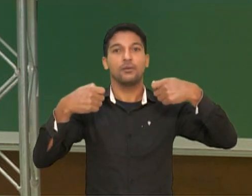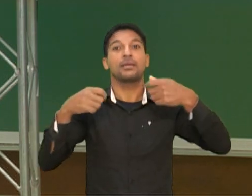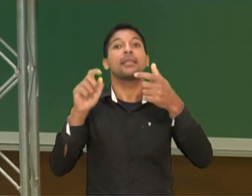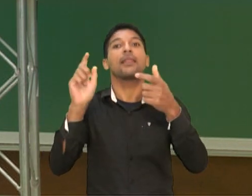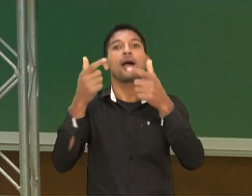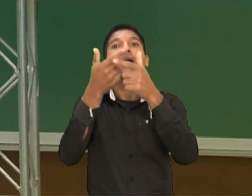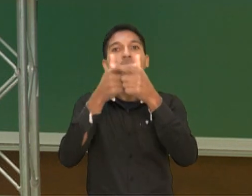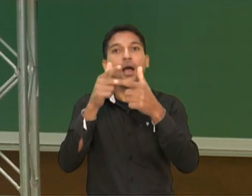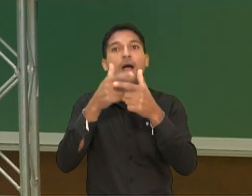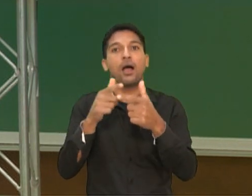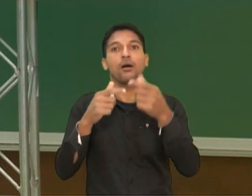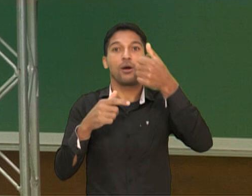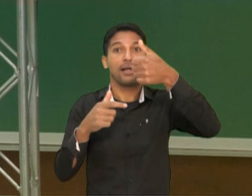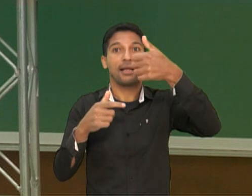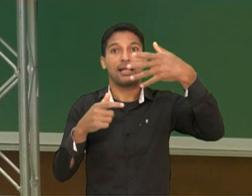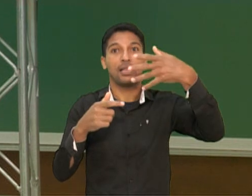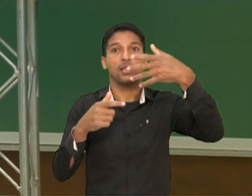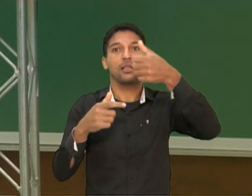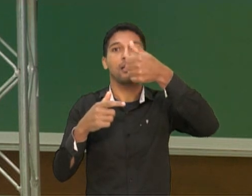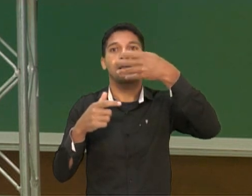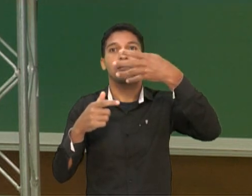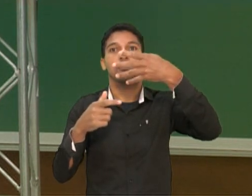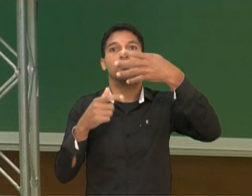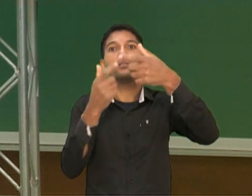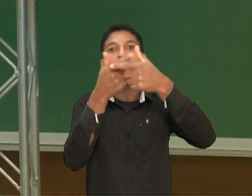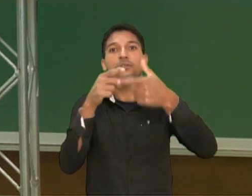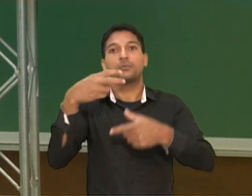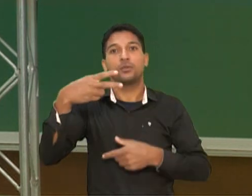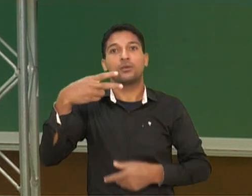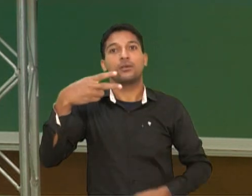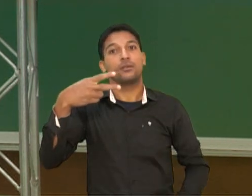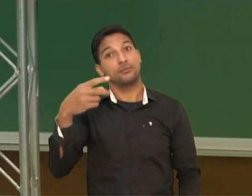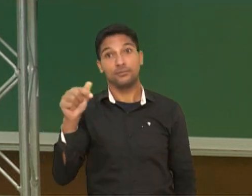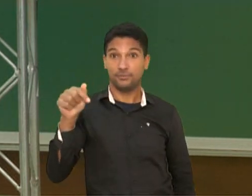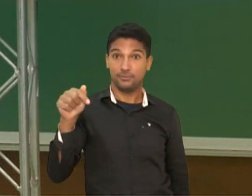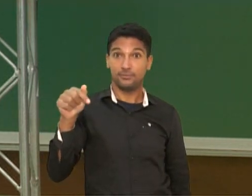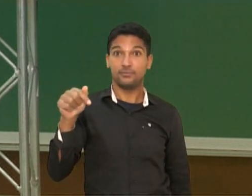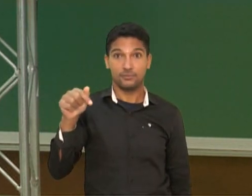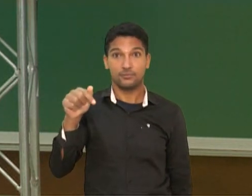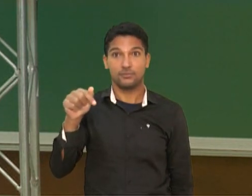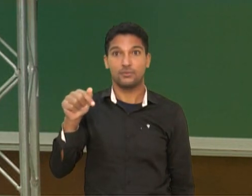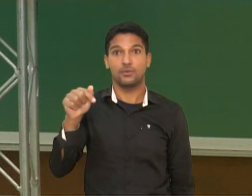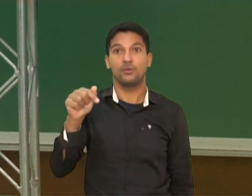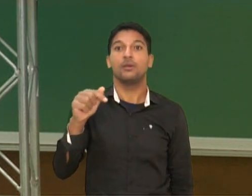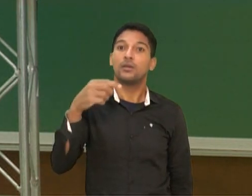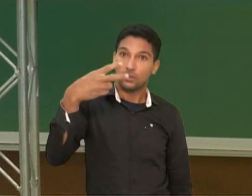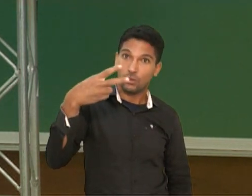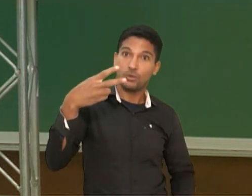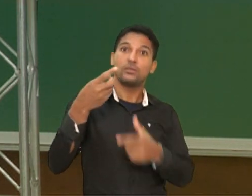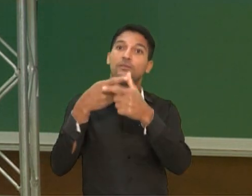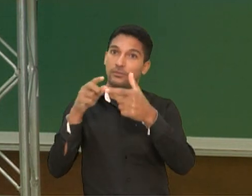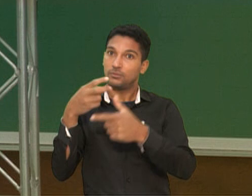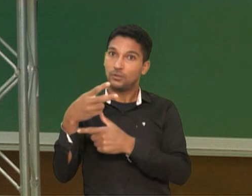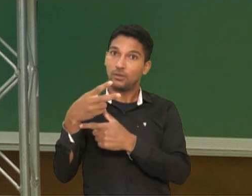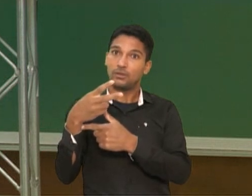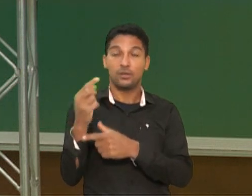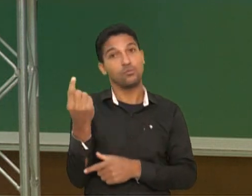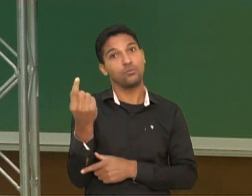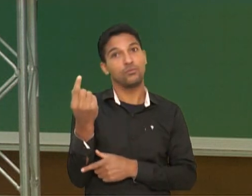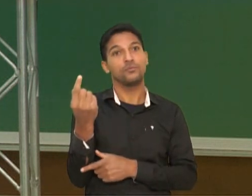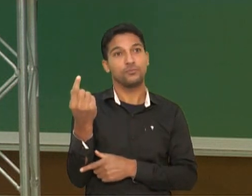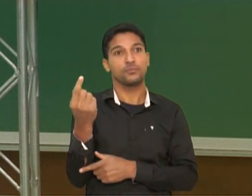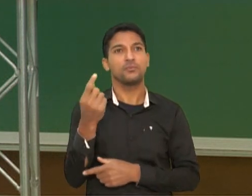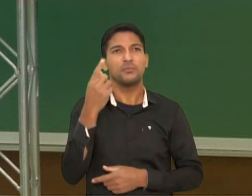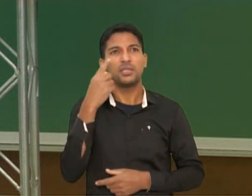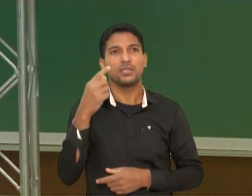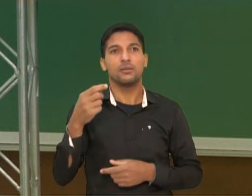Então, 14 dividido por 2 vai ficar 7. 2 dividido por 2 é 1. Aqui eu